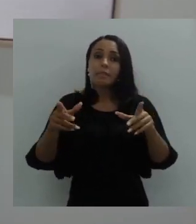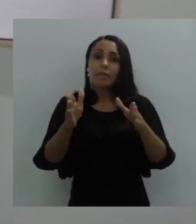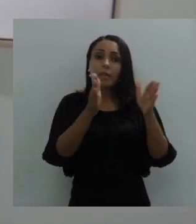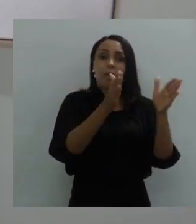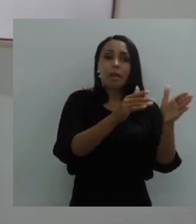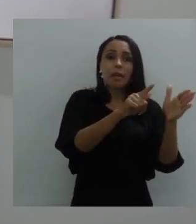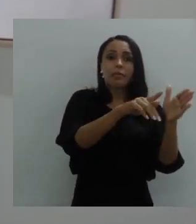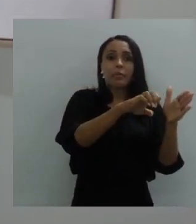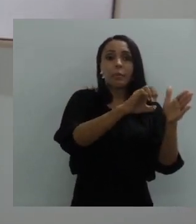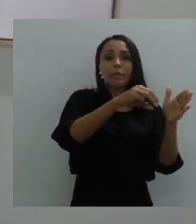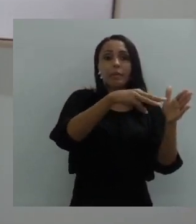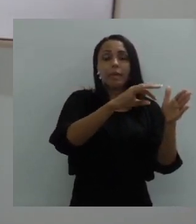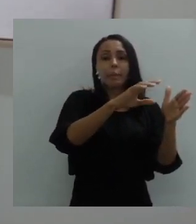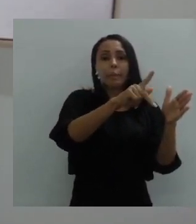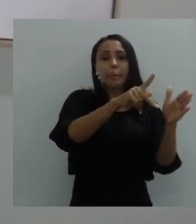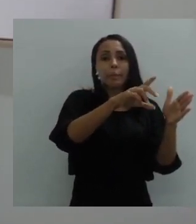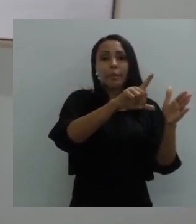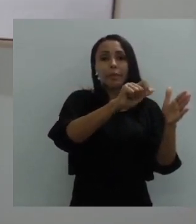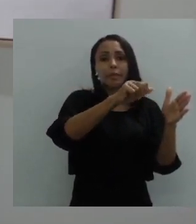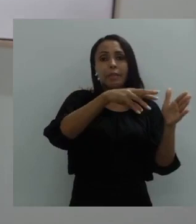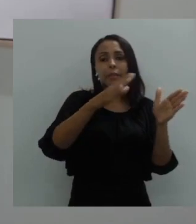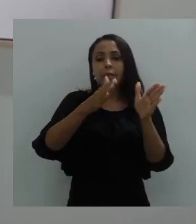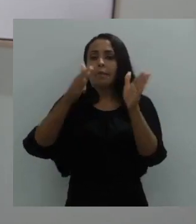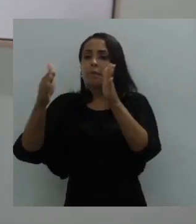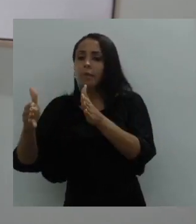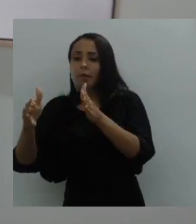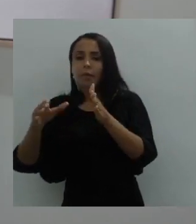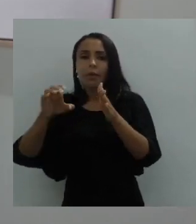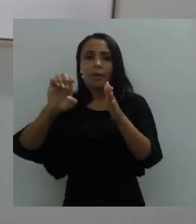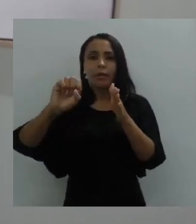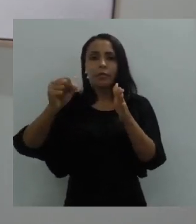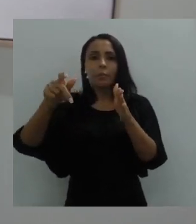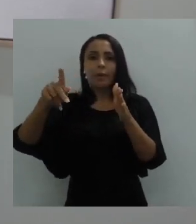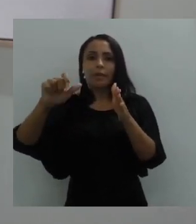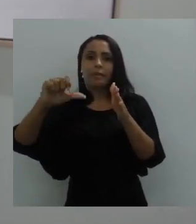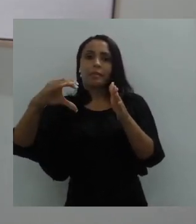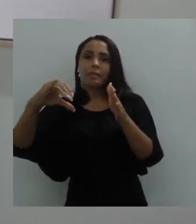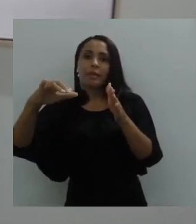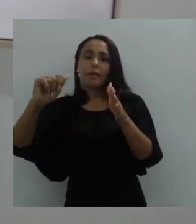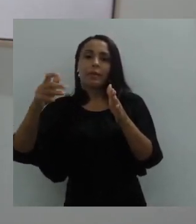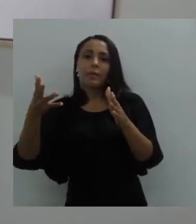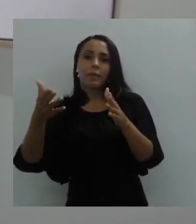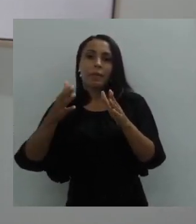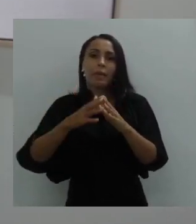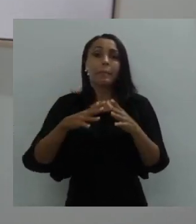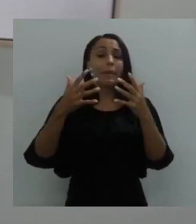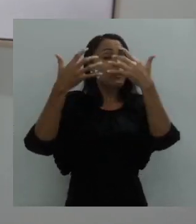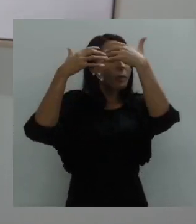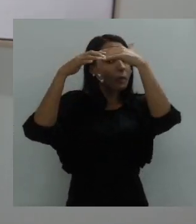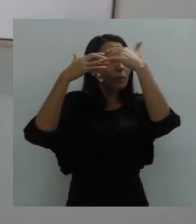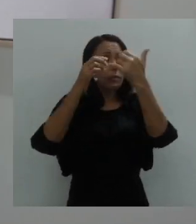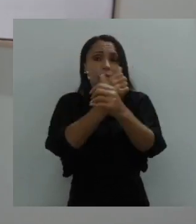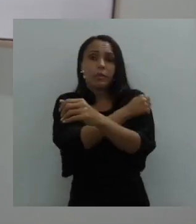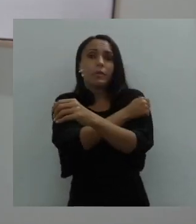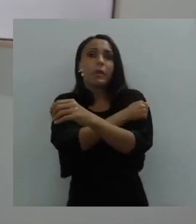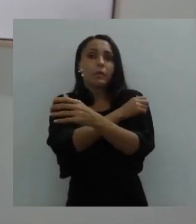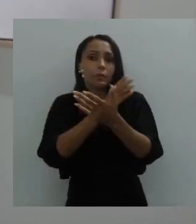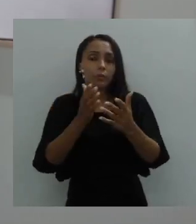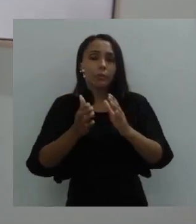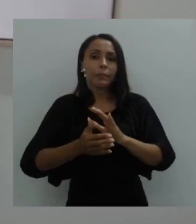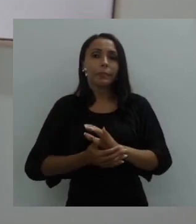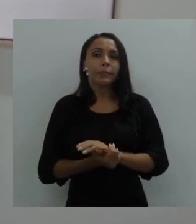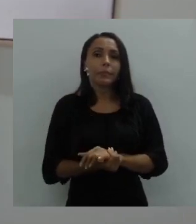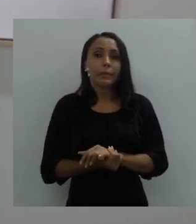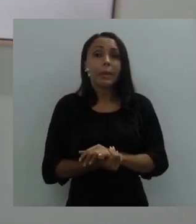geometria espacial, porque senão confundiria a cabeça do aluno, que ele não saberia quem era plano, não saberia quem era espacial. Mas